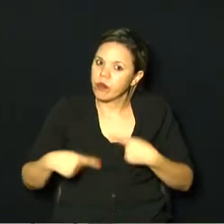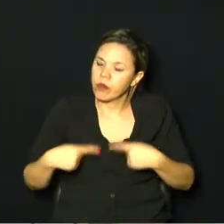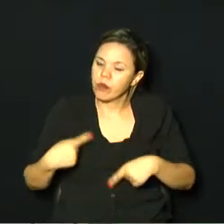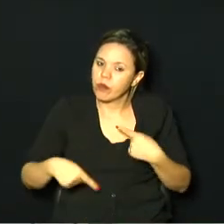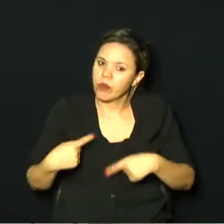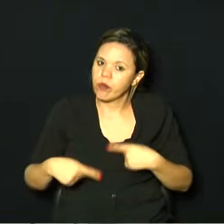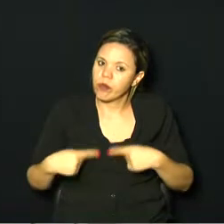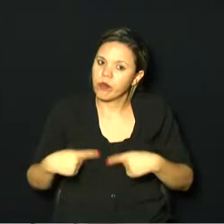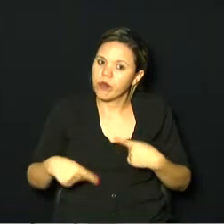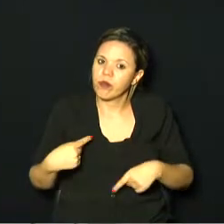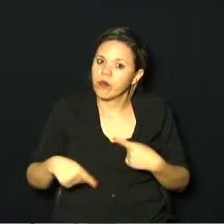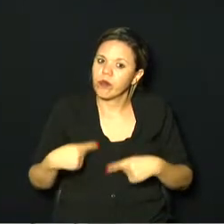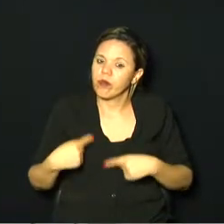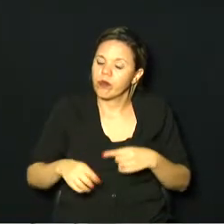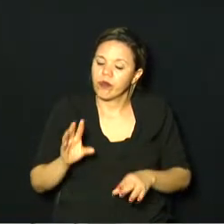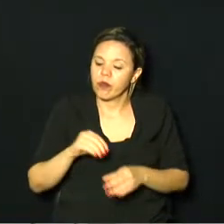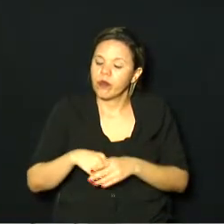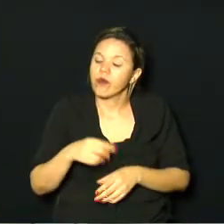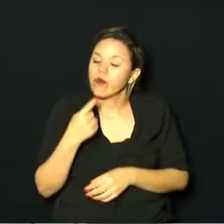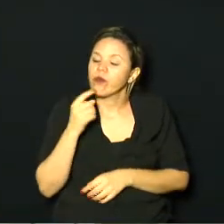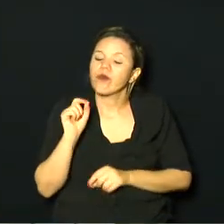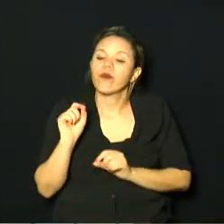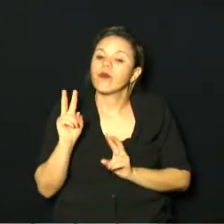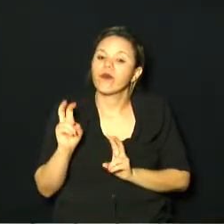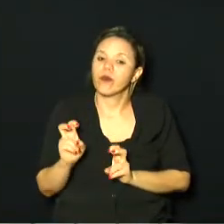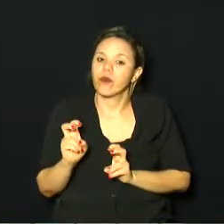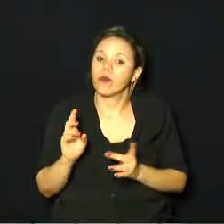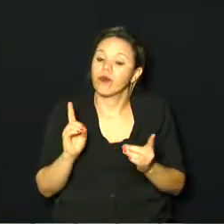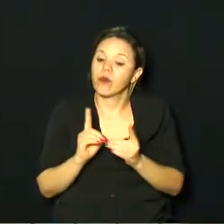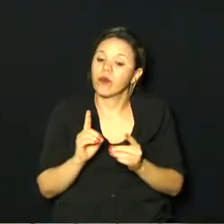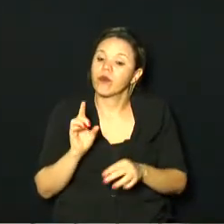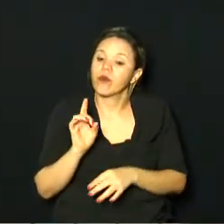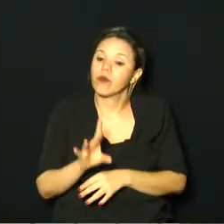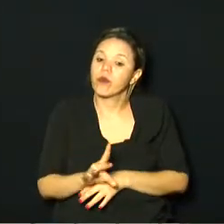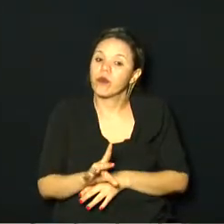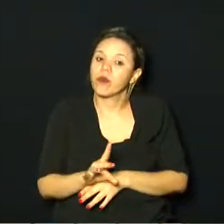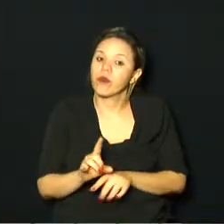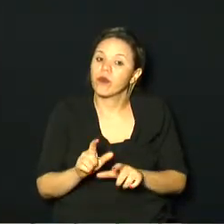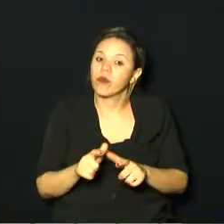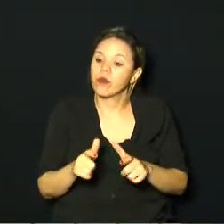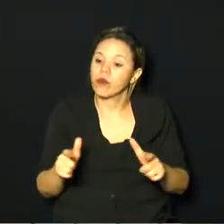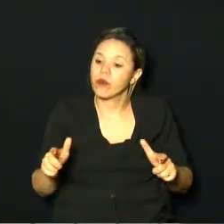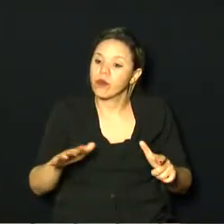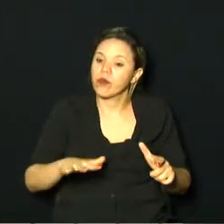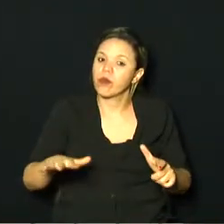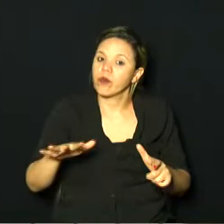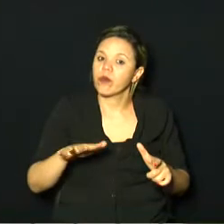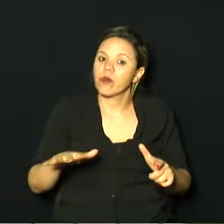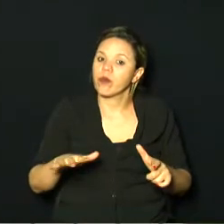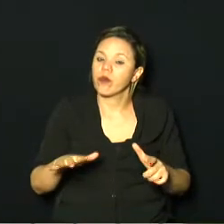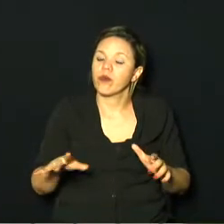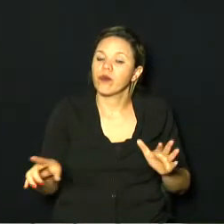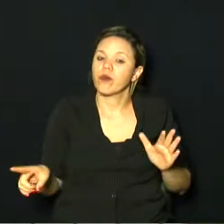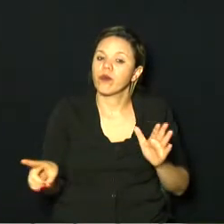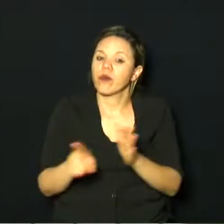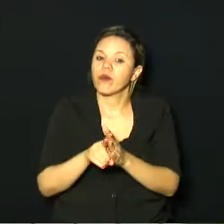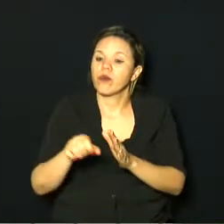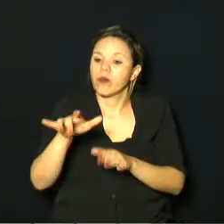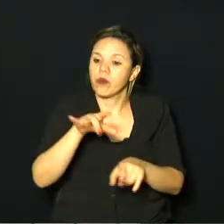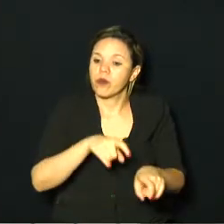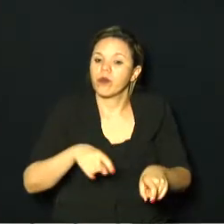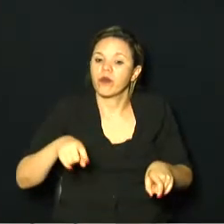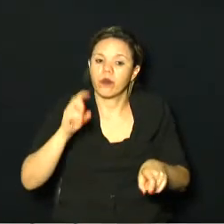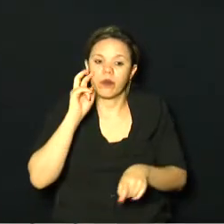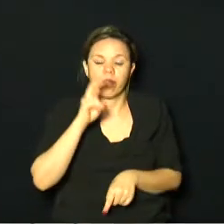política em Campinas que atende os grandes proprietários de áreas, que a gente